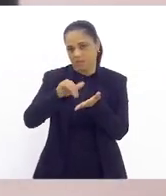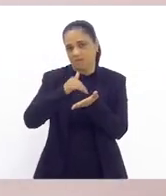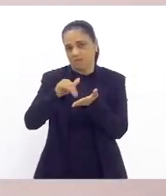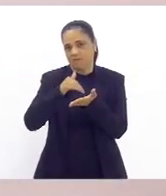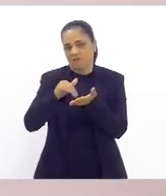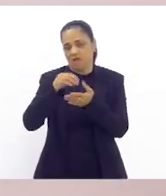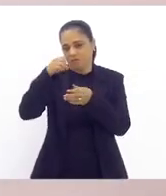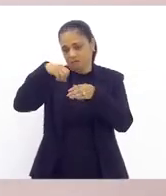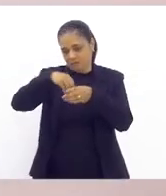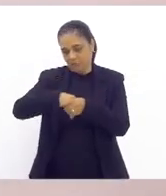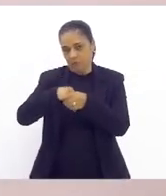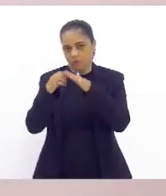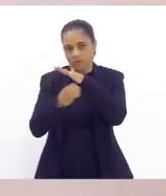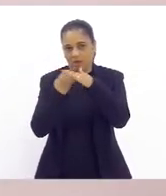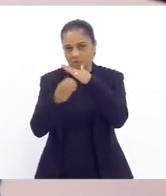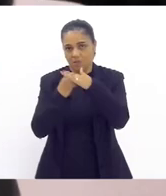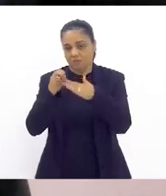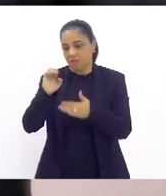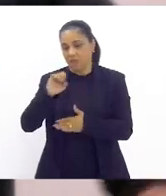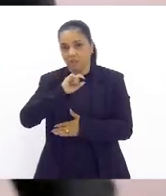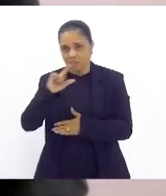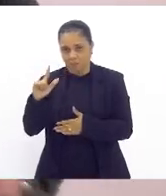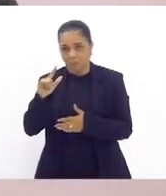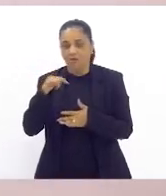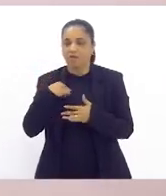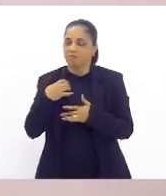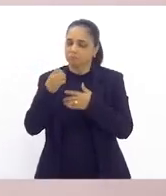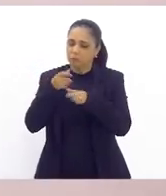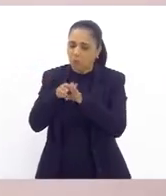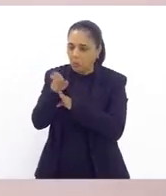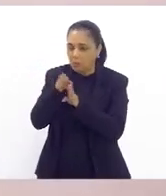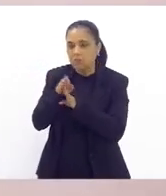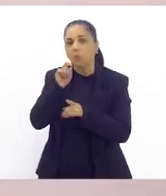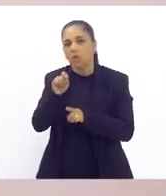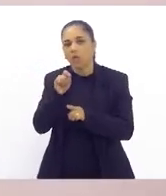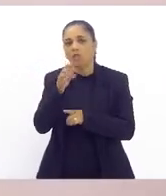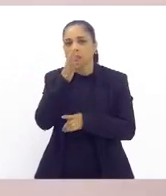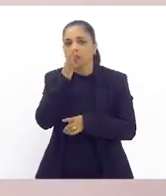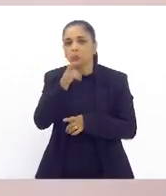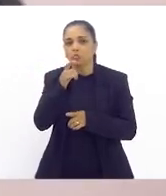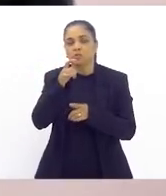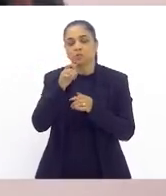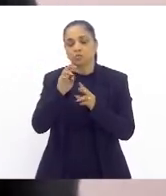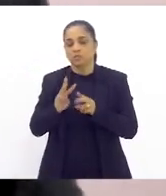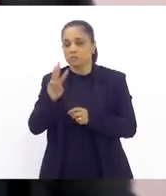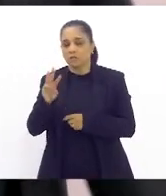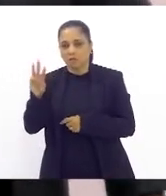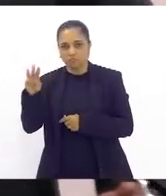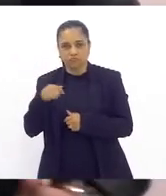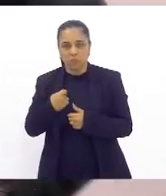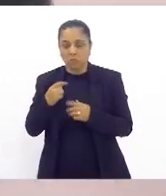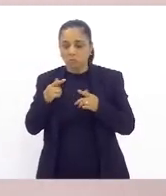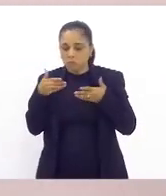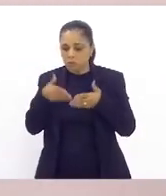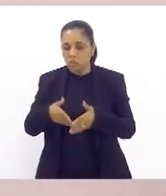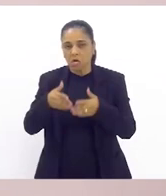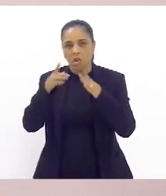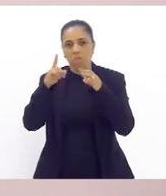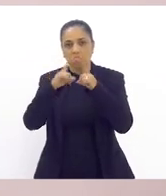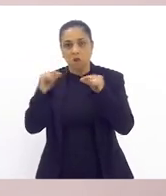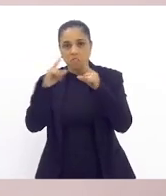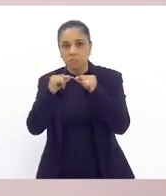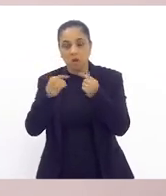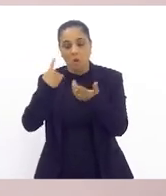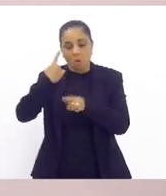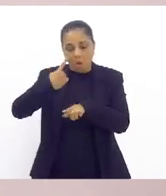a light e eles nos indicaram para fazer as denúncias no site digamos os quatro dias que eu tive em Brasília e não conseguia agendar um horário e quando